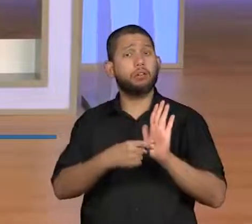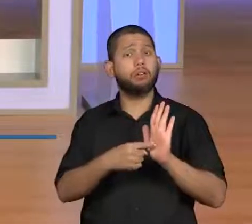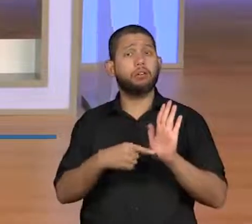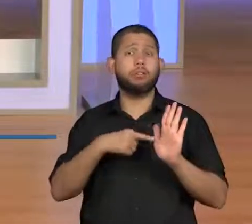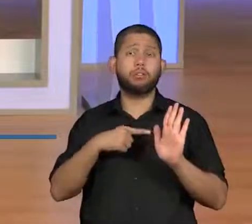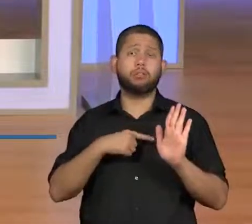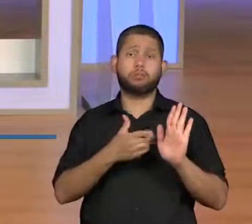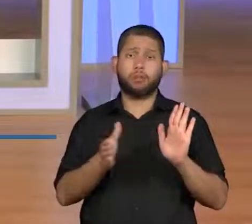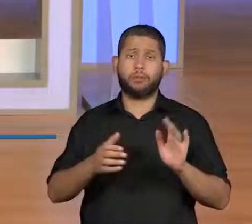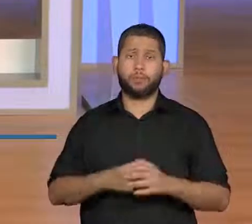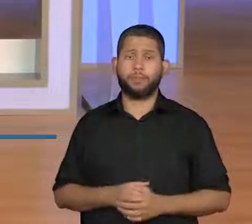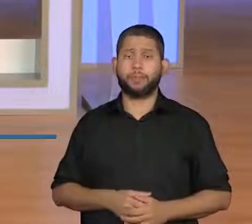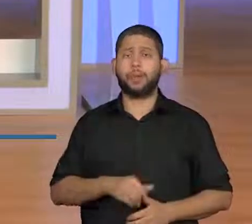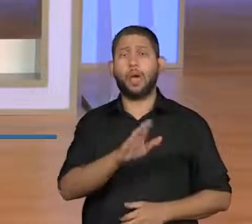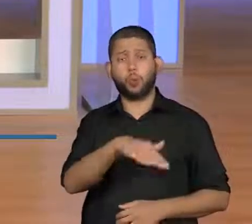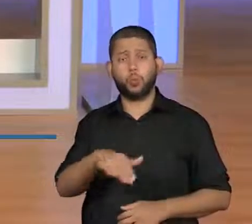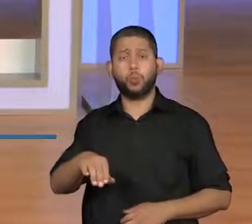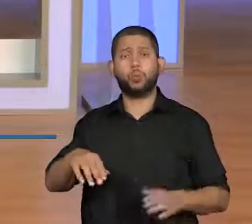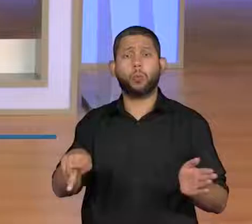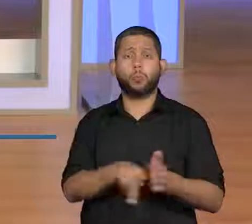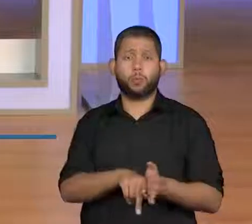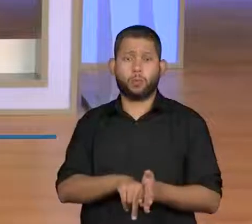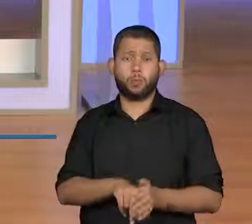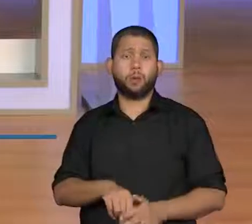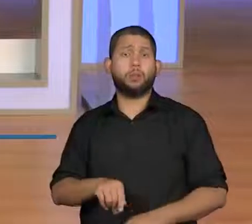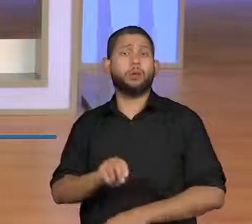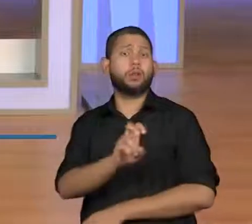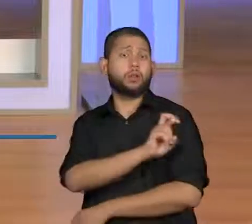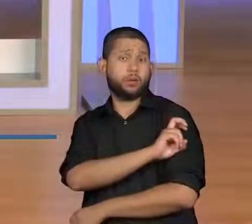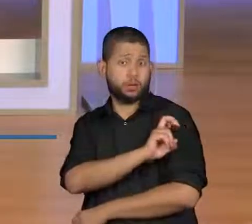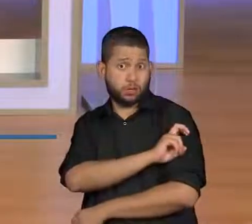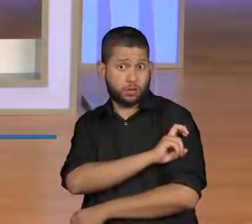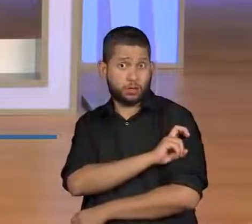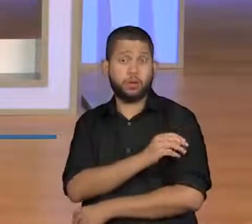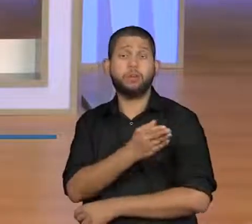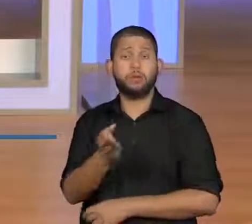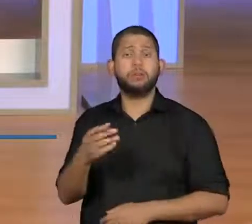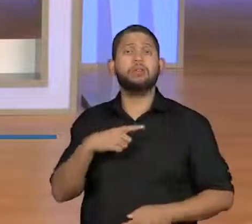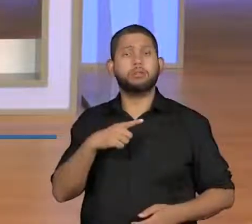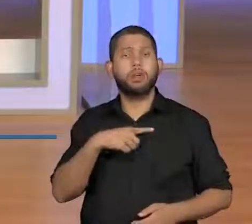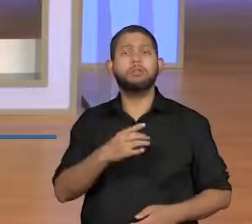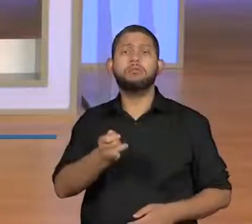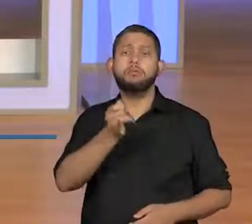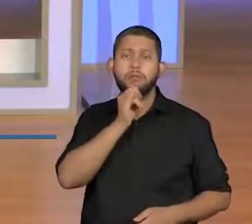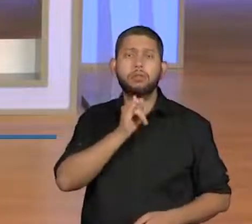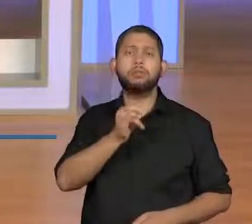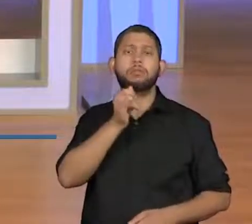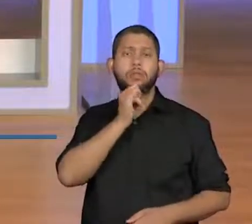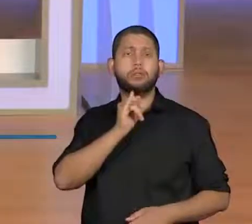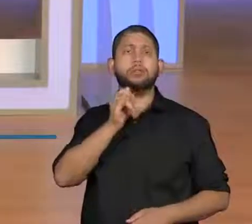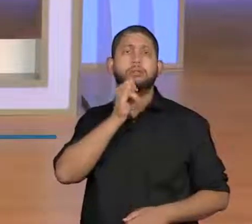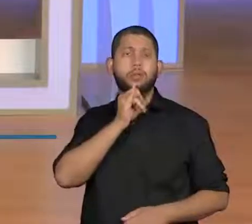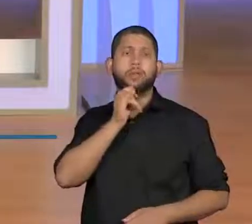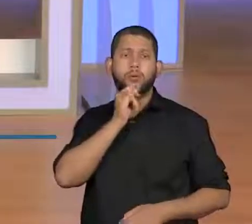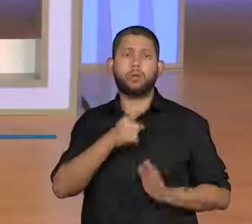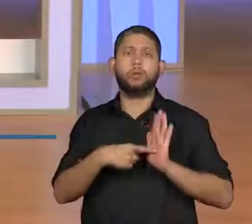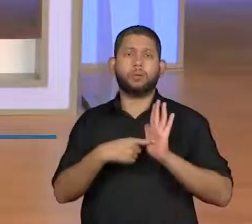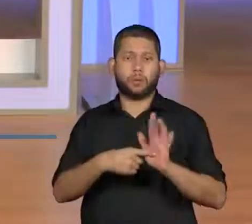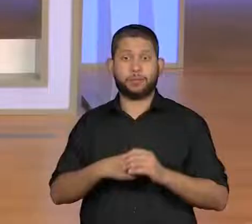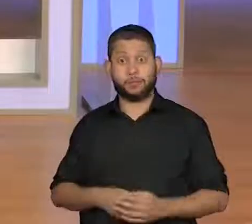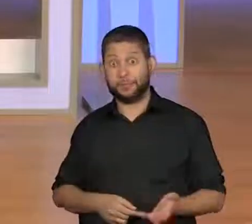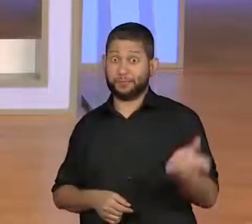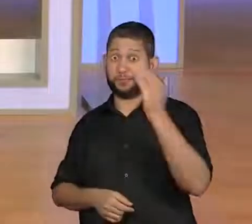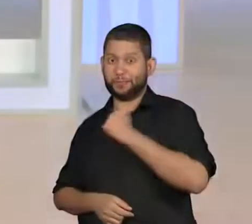de vocês, alunos dos 5º anos, que aí vocês terão alguns exemplos. No material de vocês tem alguns. Vem